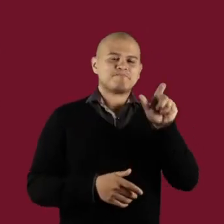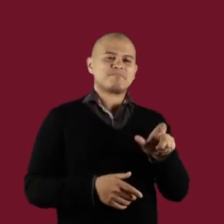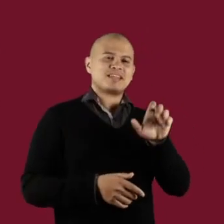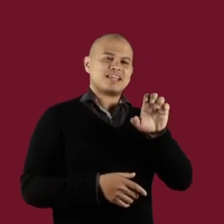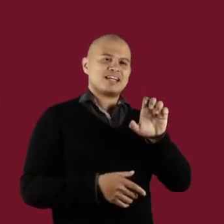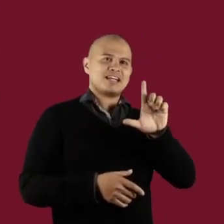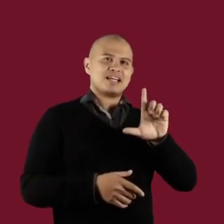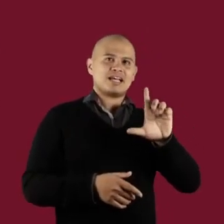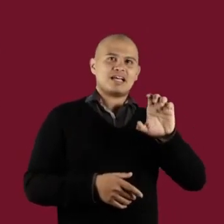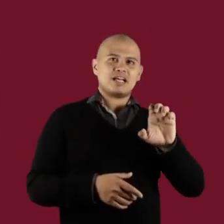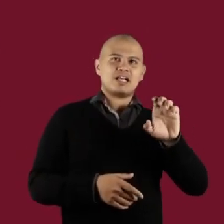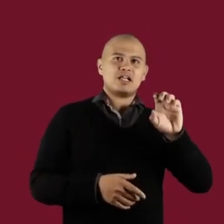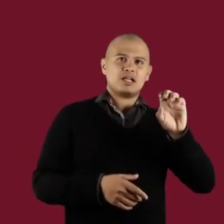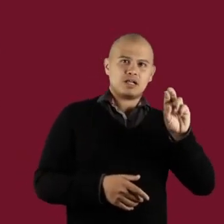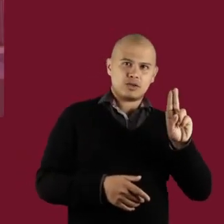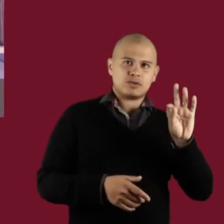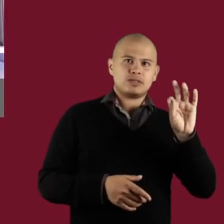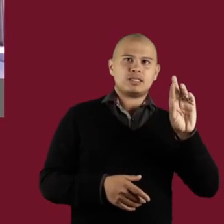Muito obrigado.